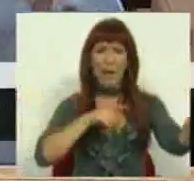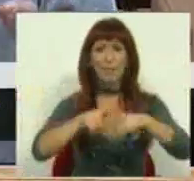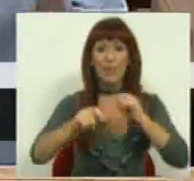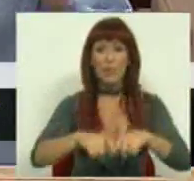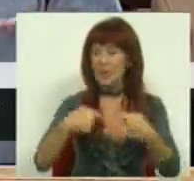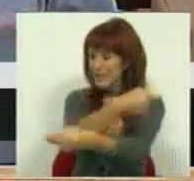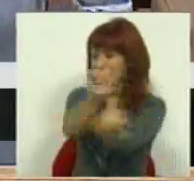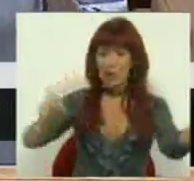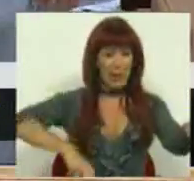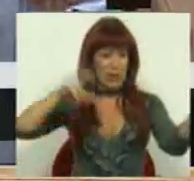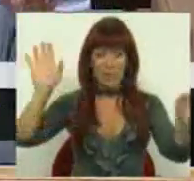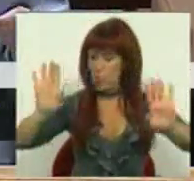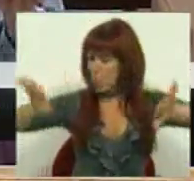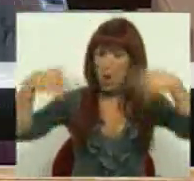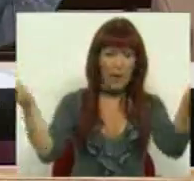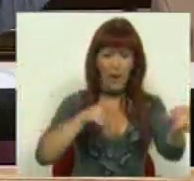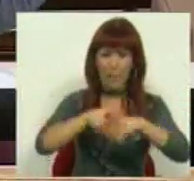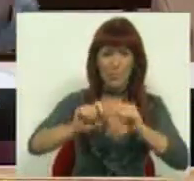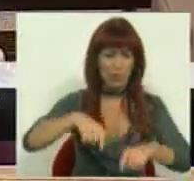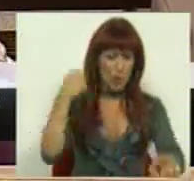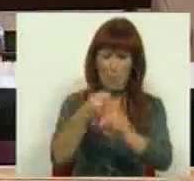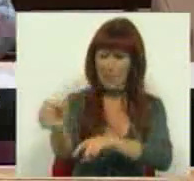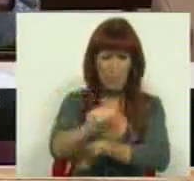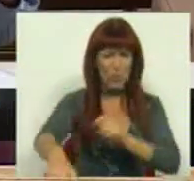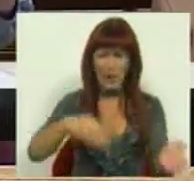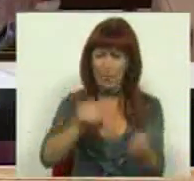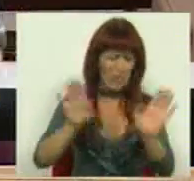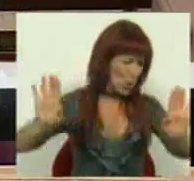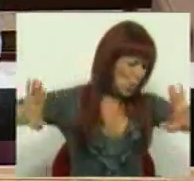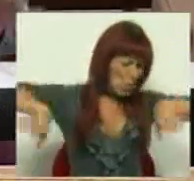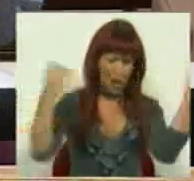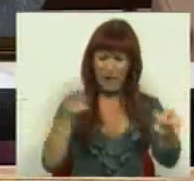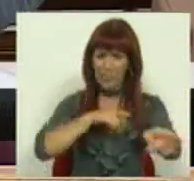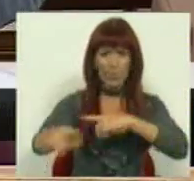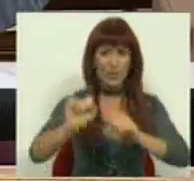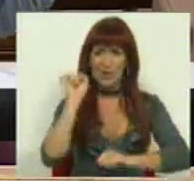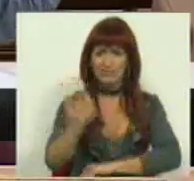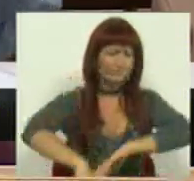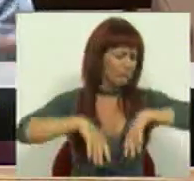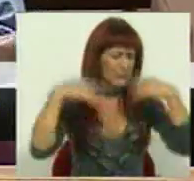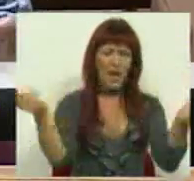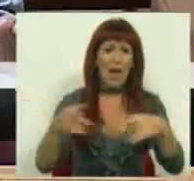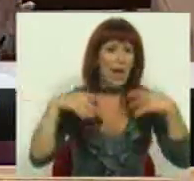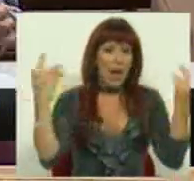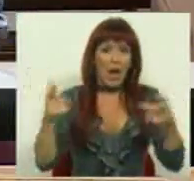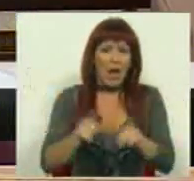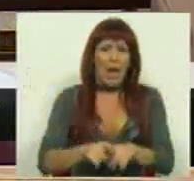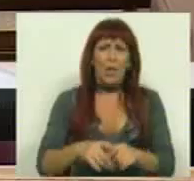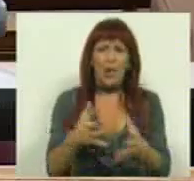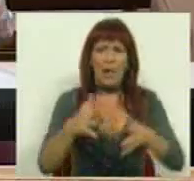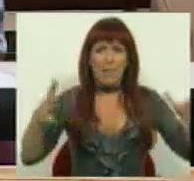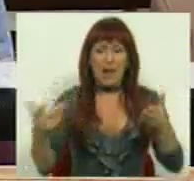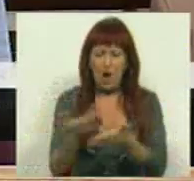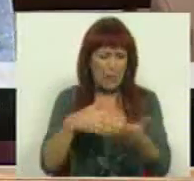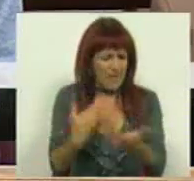de redistribuição de riqueza, toda e qualquer política de combate à pobreza, toda e qualquer política de prover ao crescimento